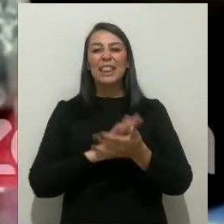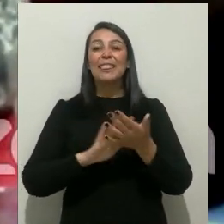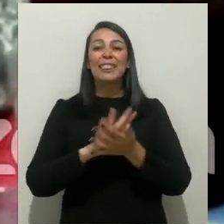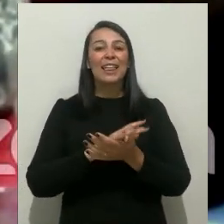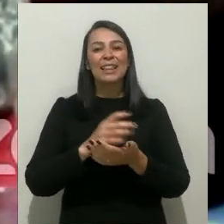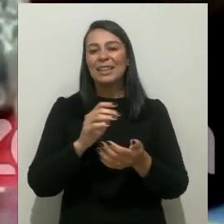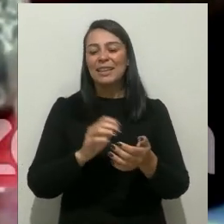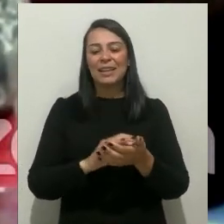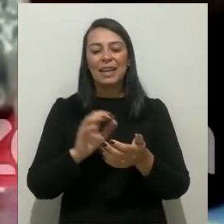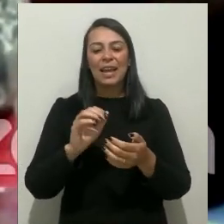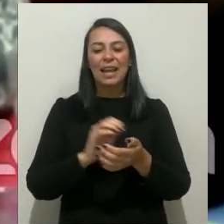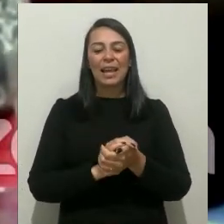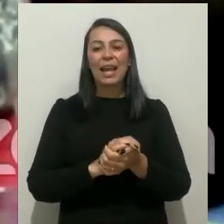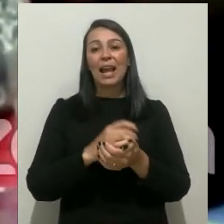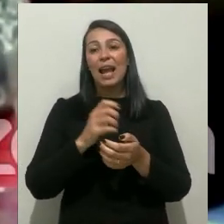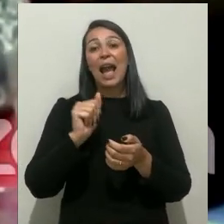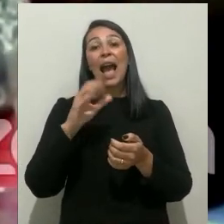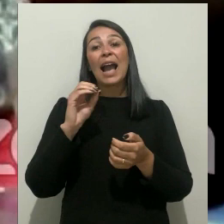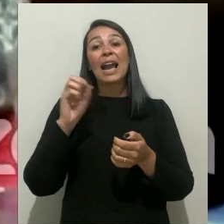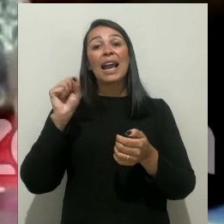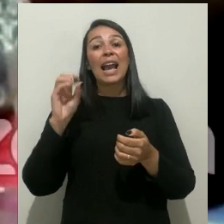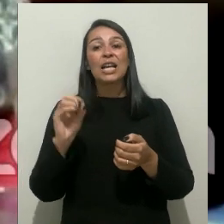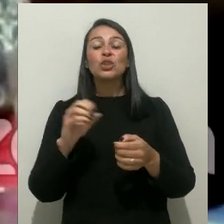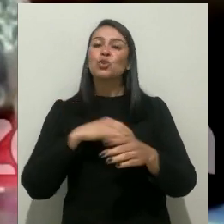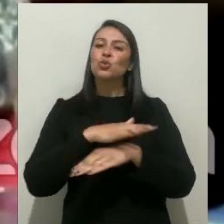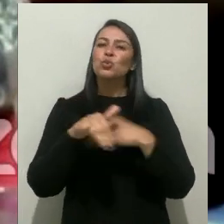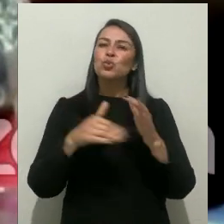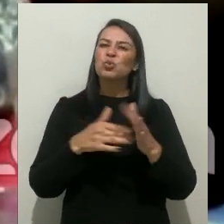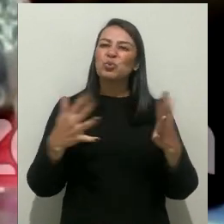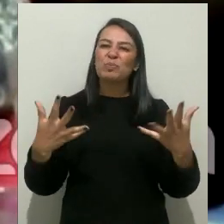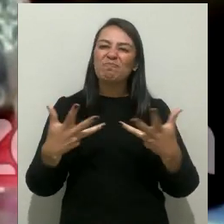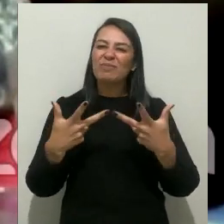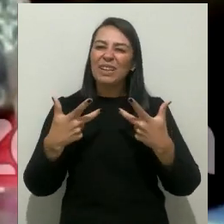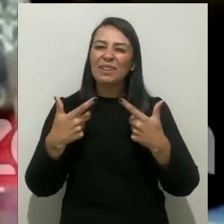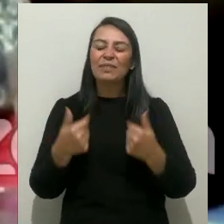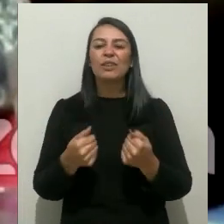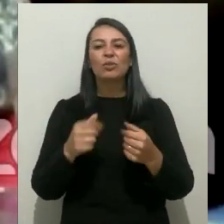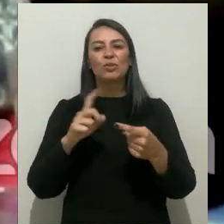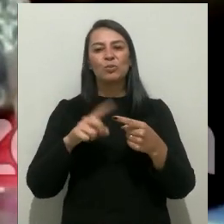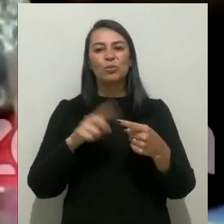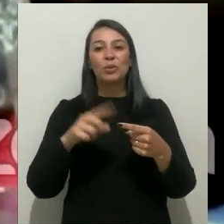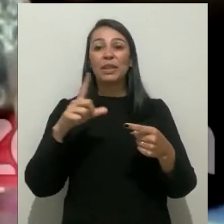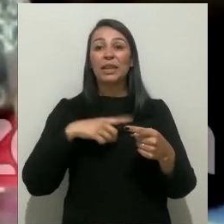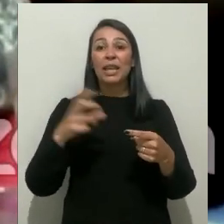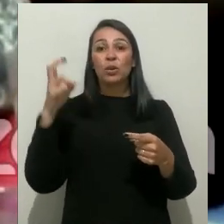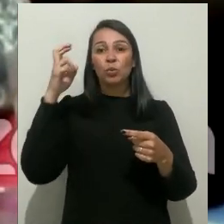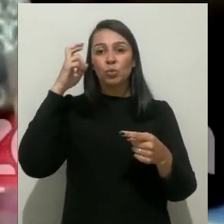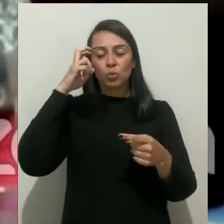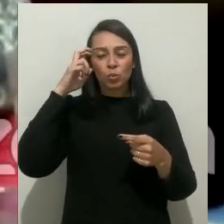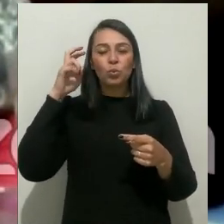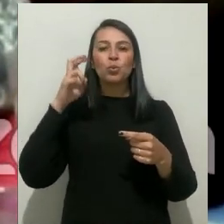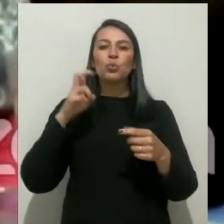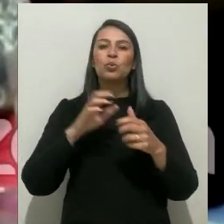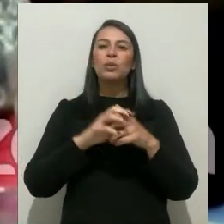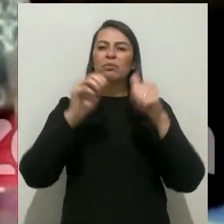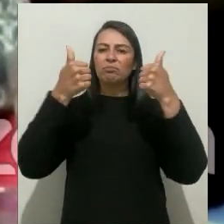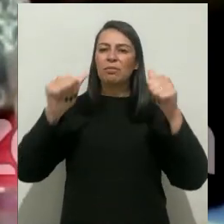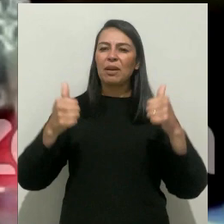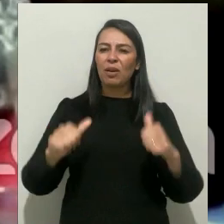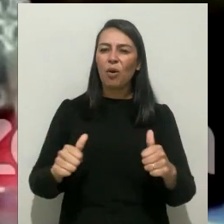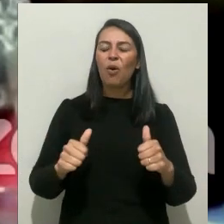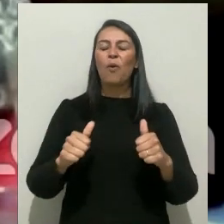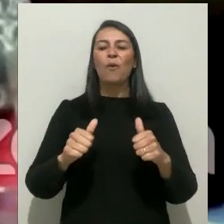Tudo nesse projeto é espetacular. Porque é da concepção urbanística, da concepção estrutural, que é uma obra-prima, né? E pouca gente